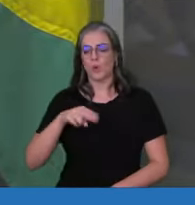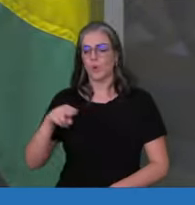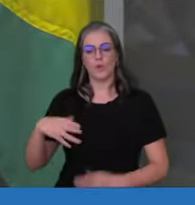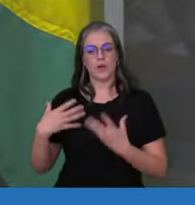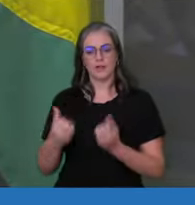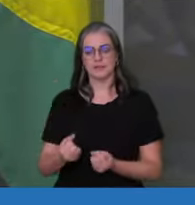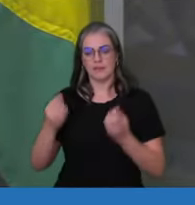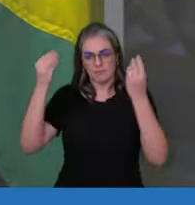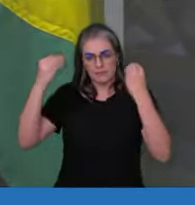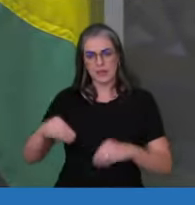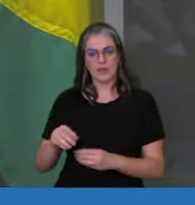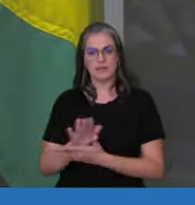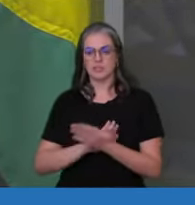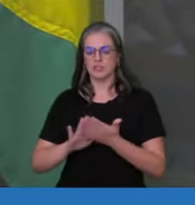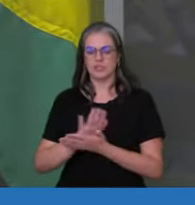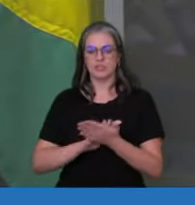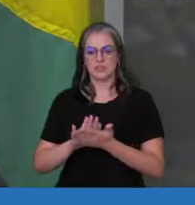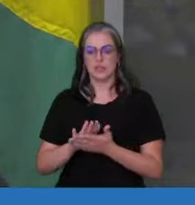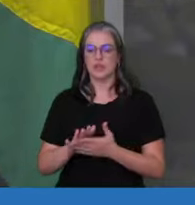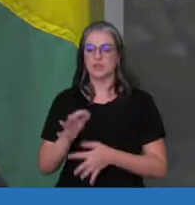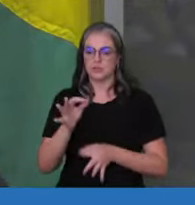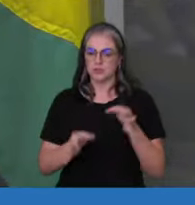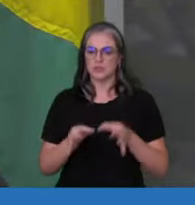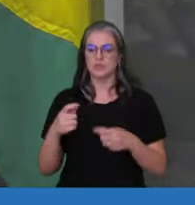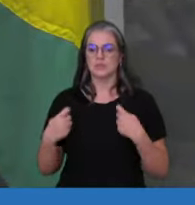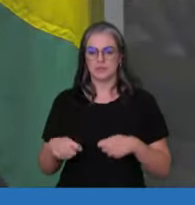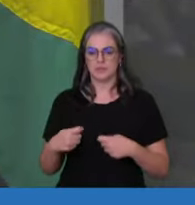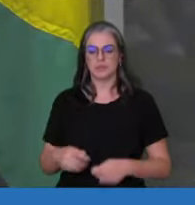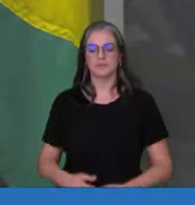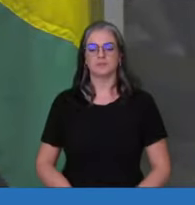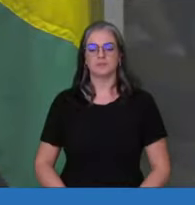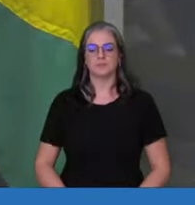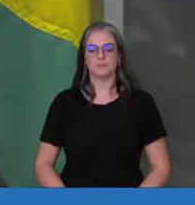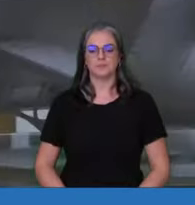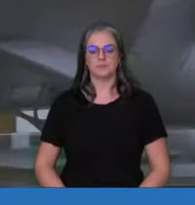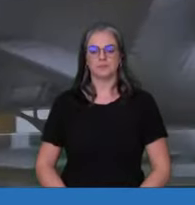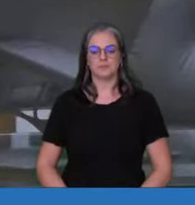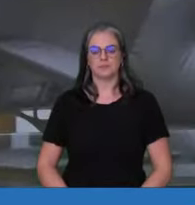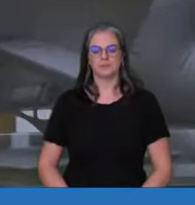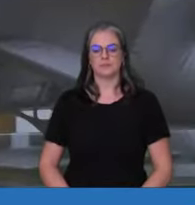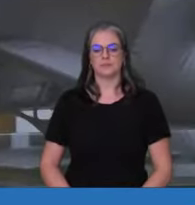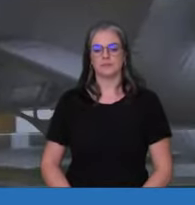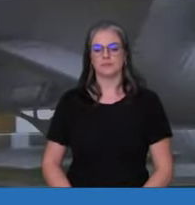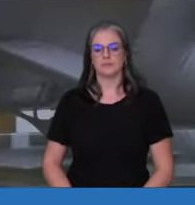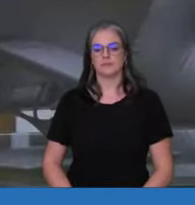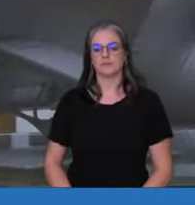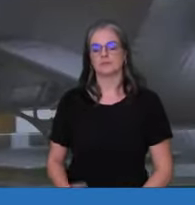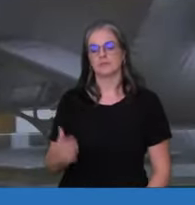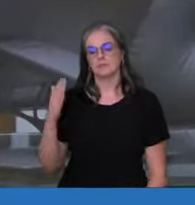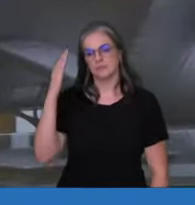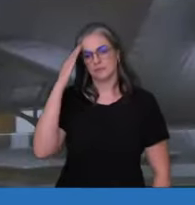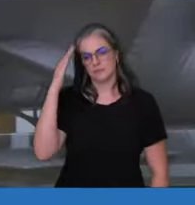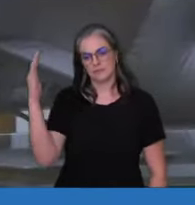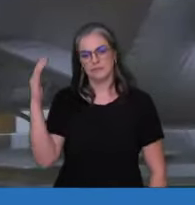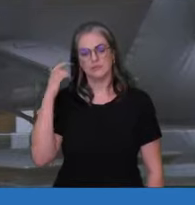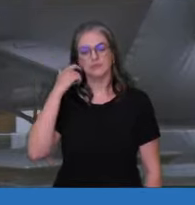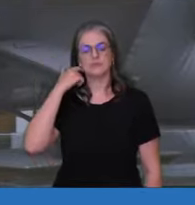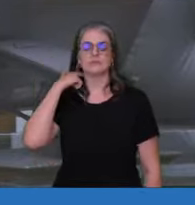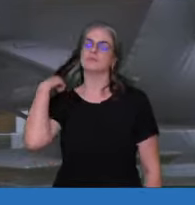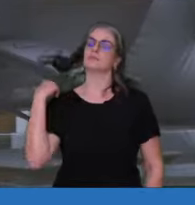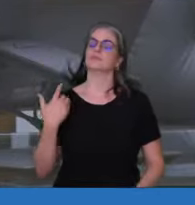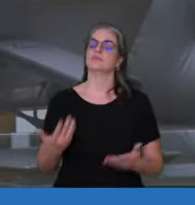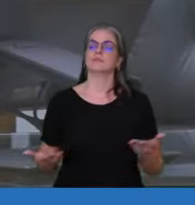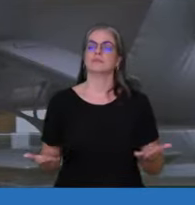recuar, não vamos abaixar a cabeça. Justiça por Marielle Anderson. Muito obrigada, Tarcísio.